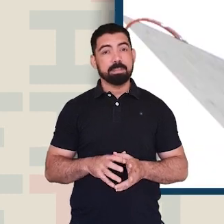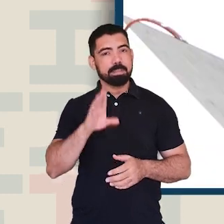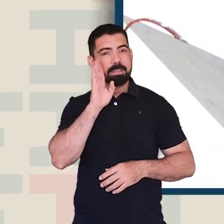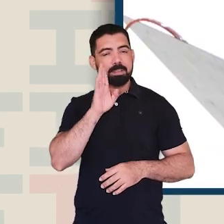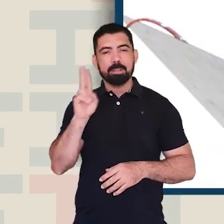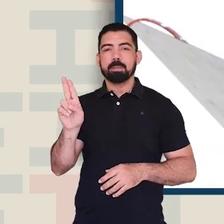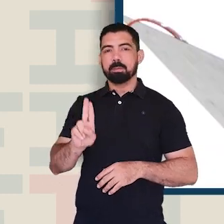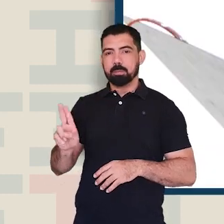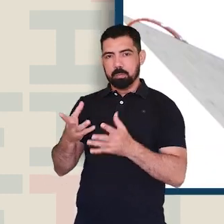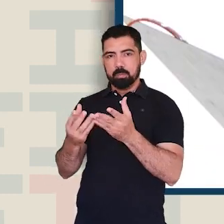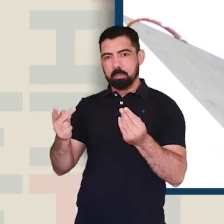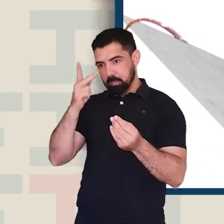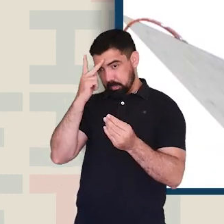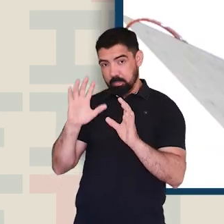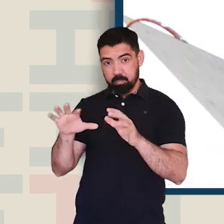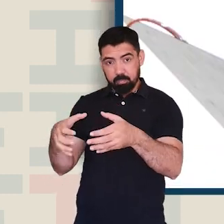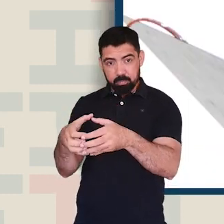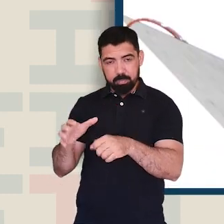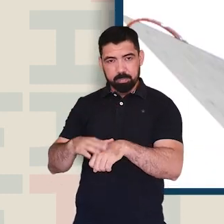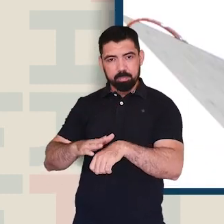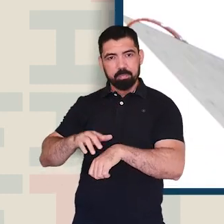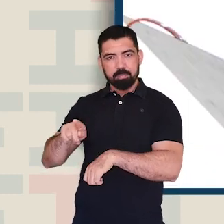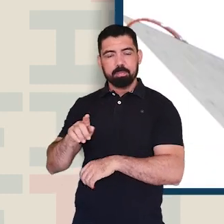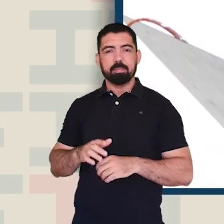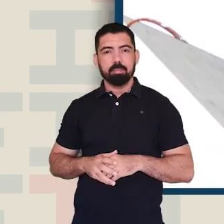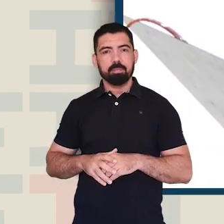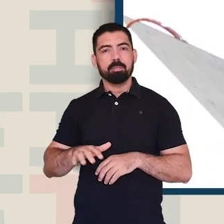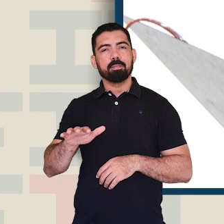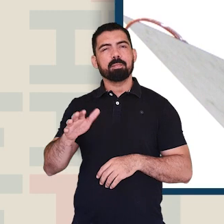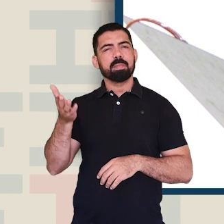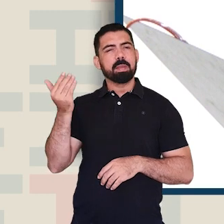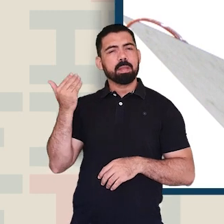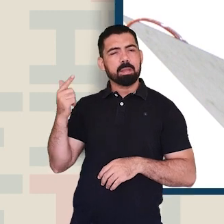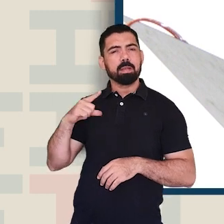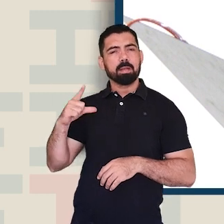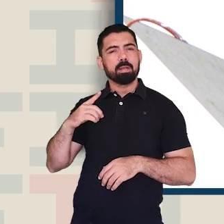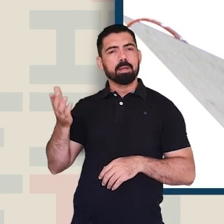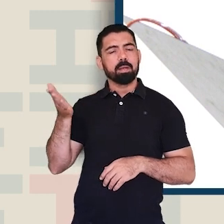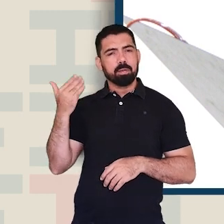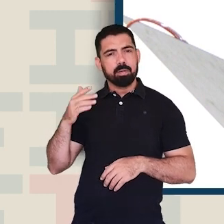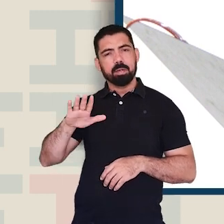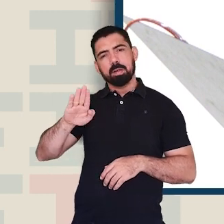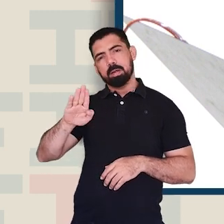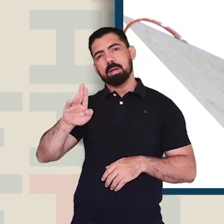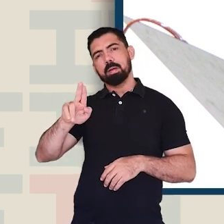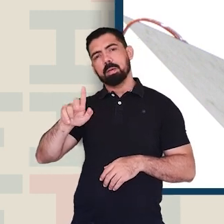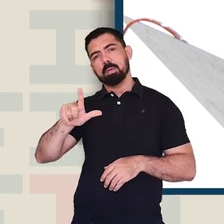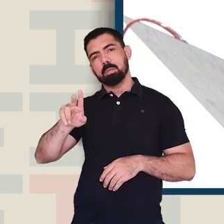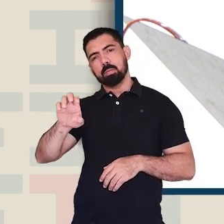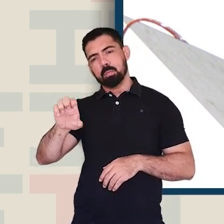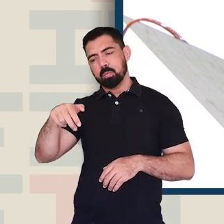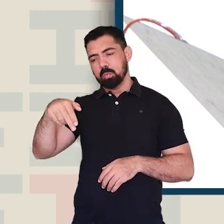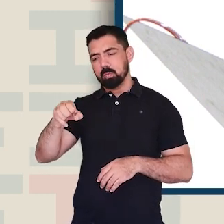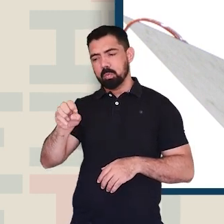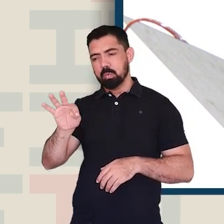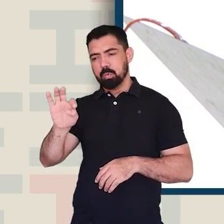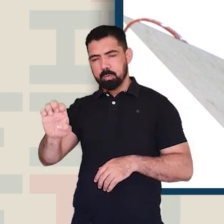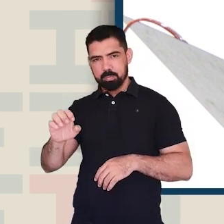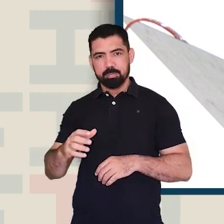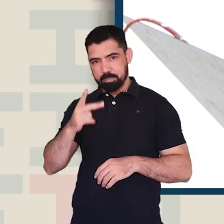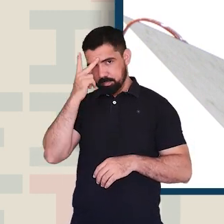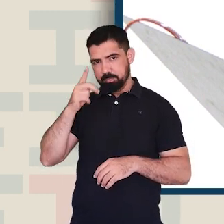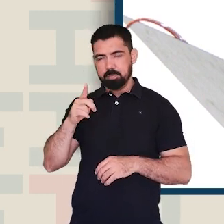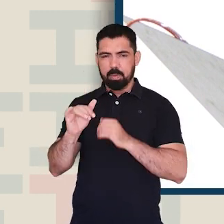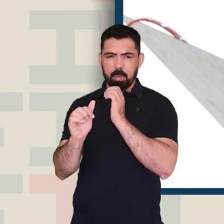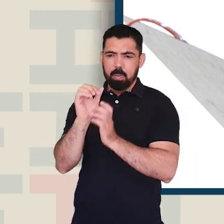Então, ela é bastante usada pela galera aí da época da Blue Note, né, os músicos